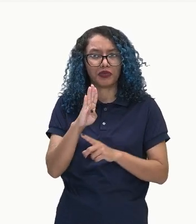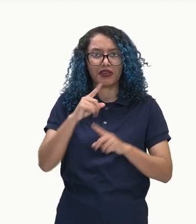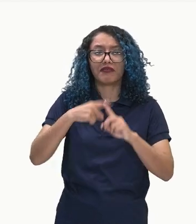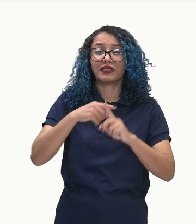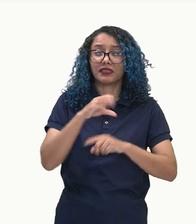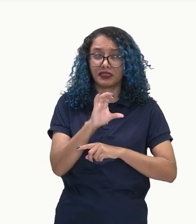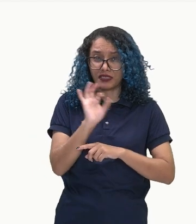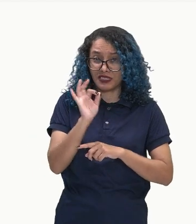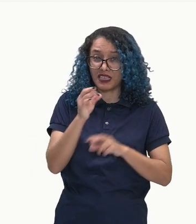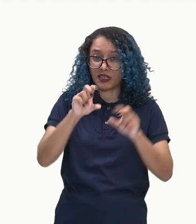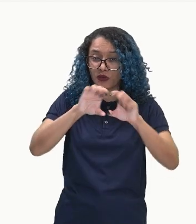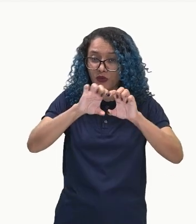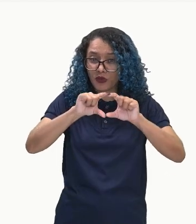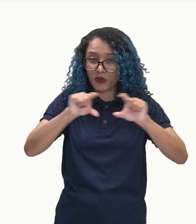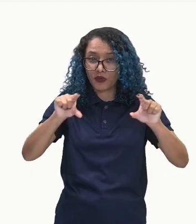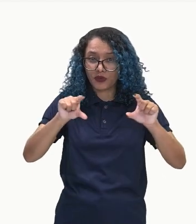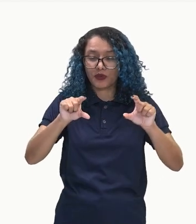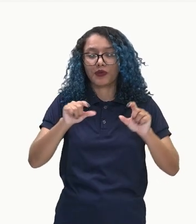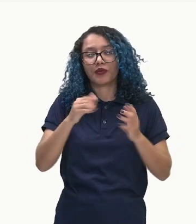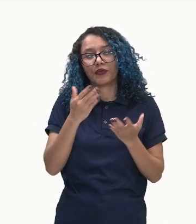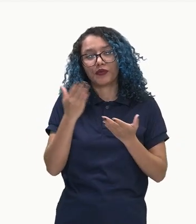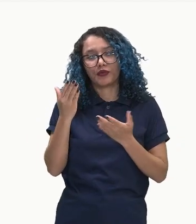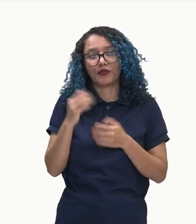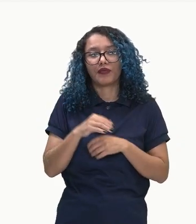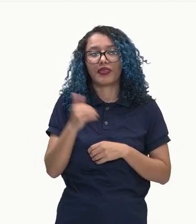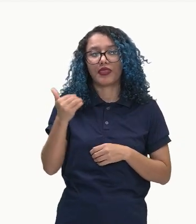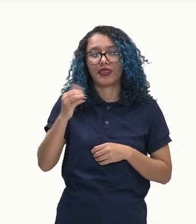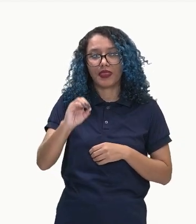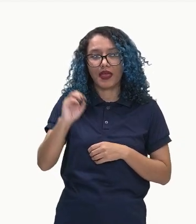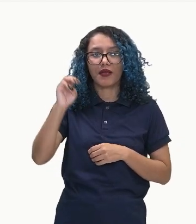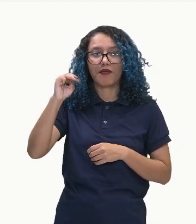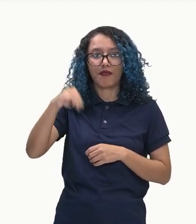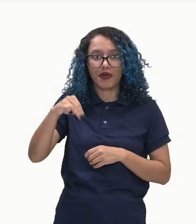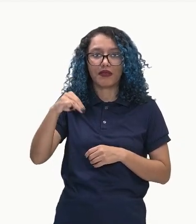C. Posso dizer que é 10 metros multiplicado